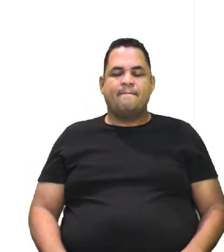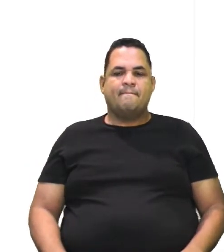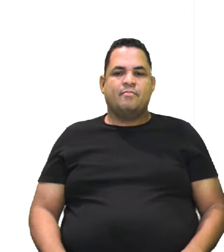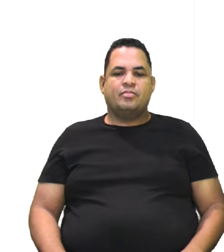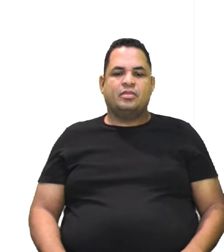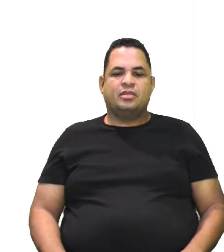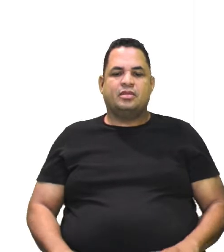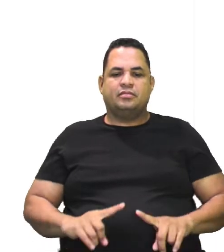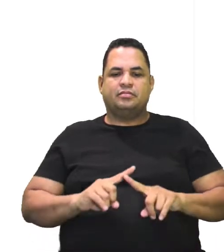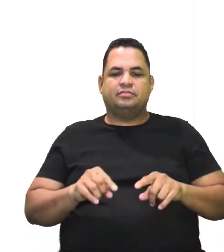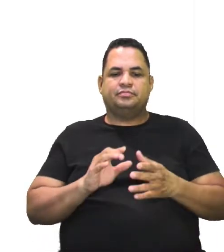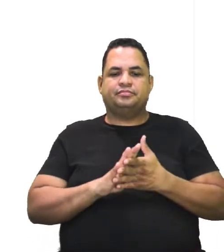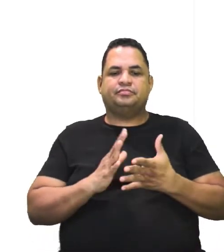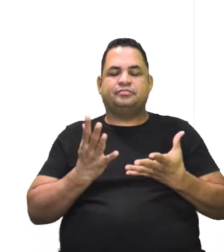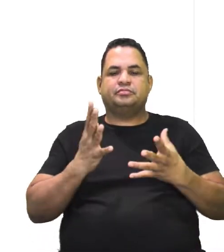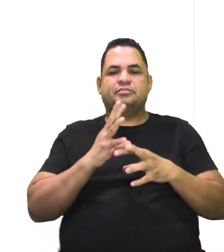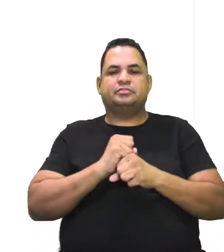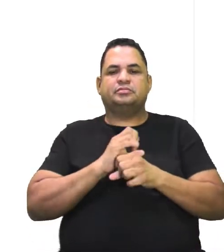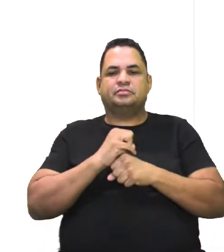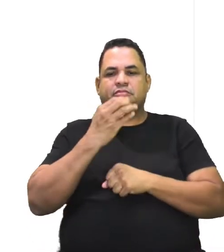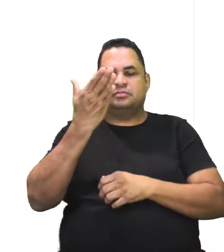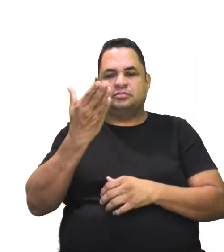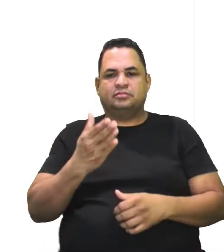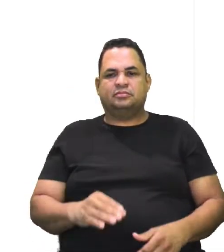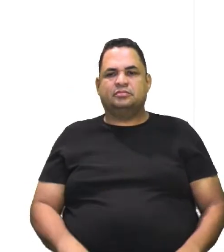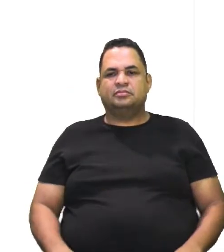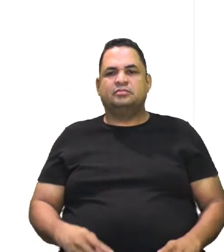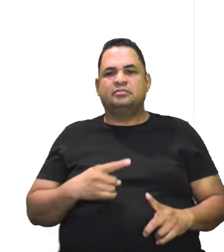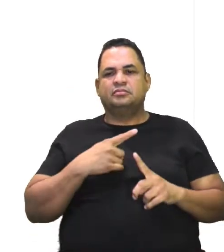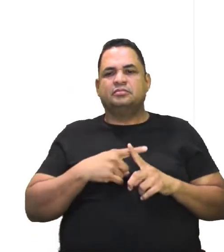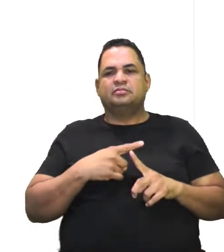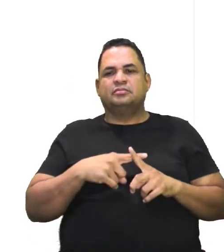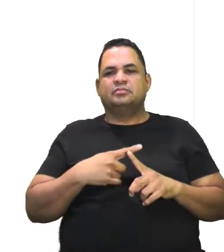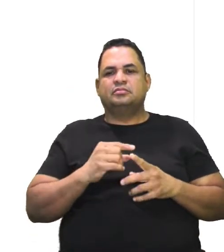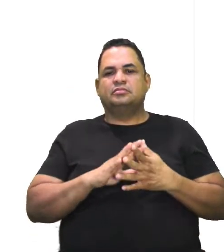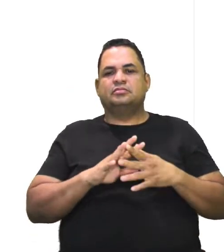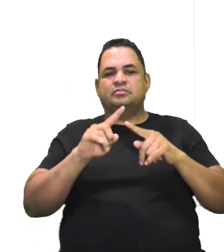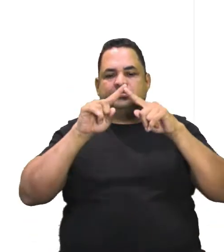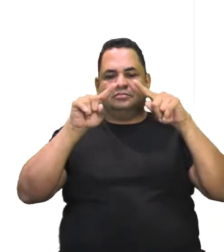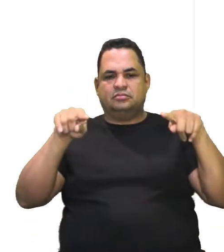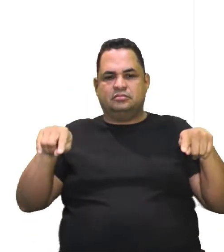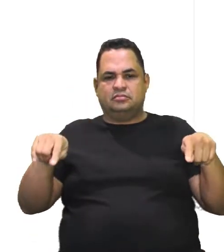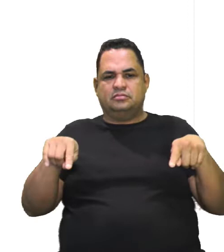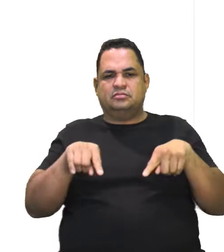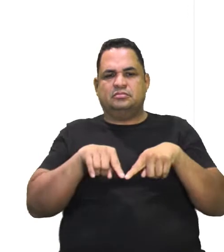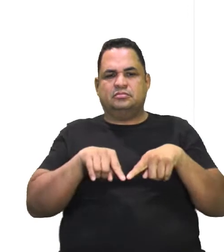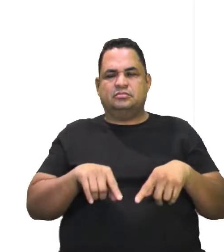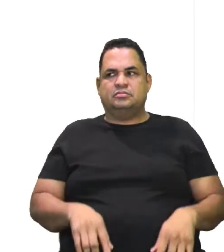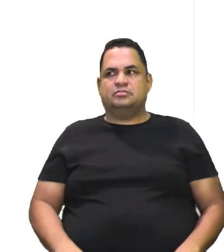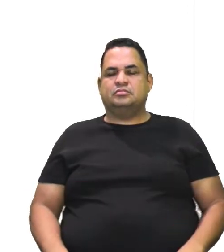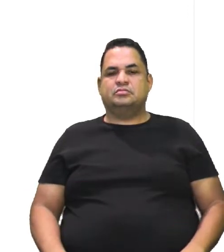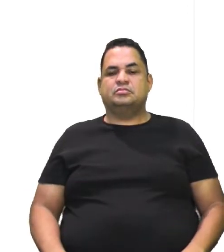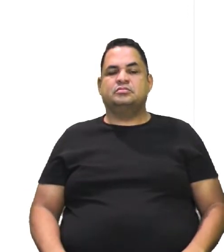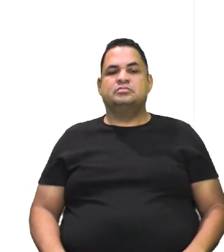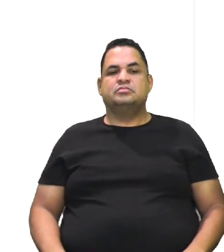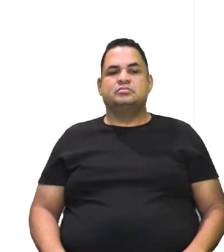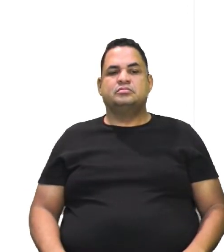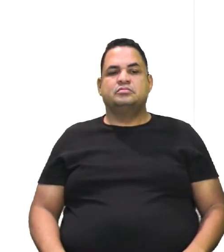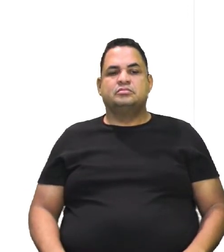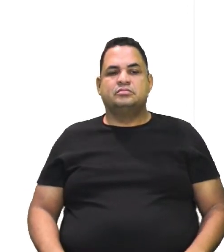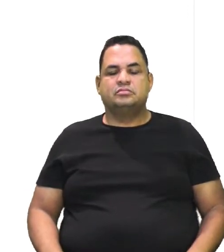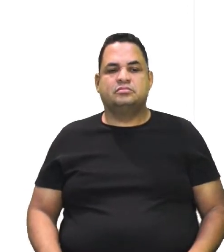positivo. Mas vamos calcular aqui pelo teorema de Pitágoras? Vamos. Por quê, né? Isso é um triângulo retângulo,